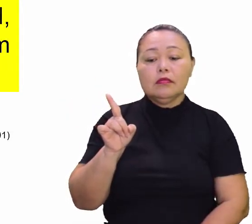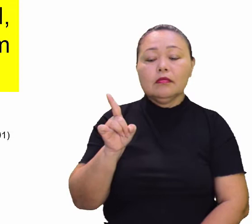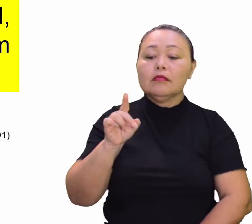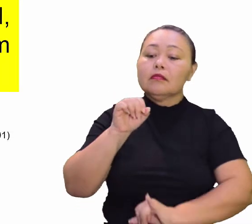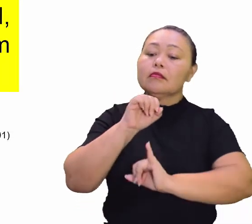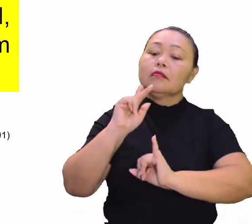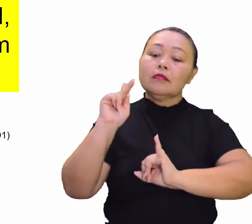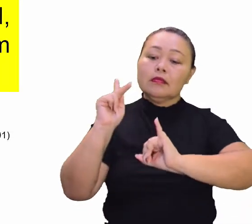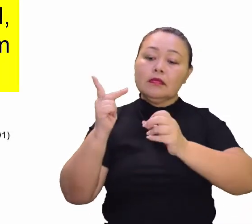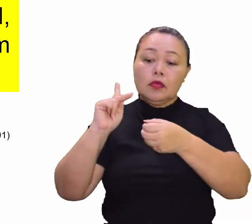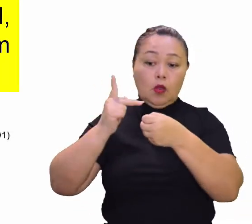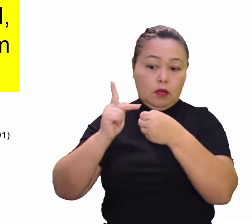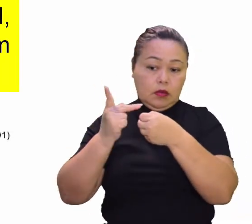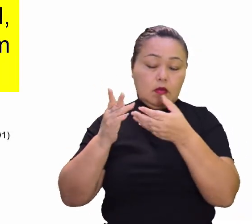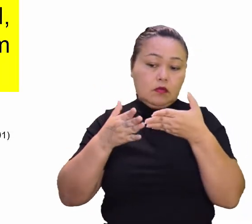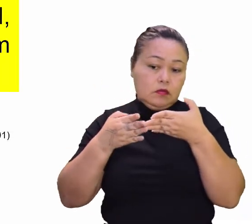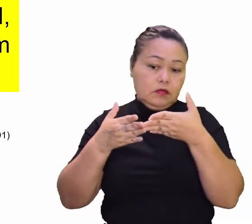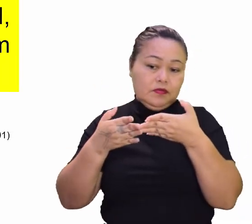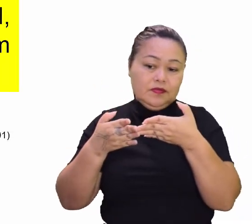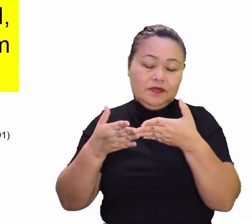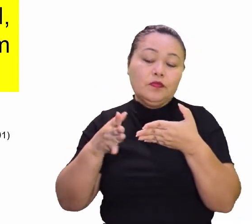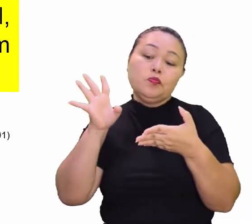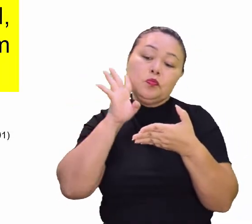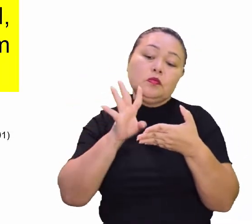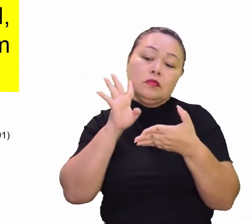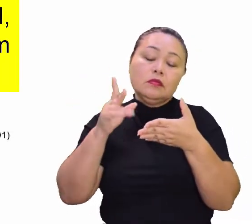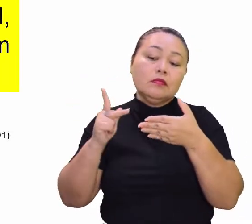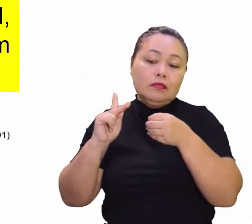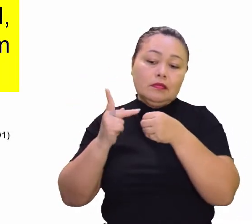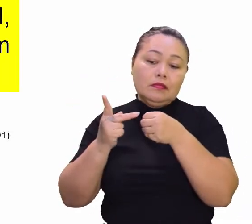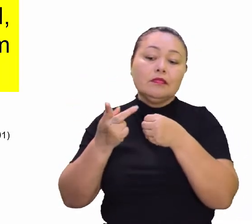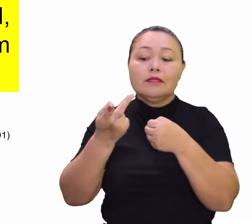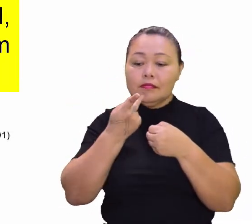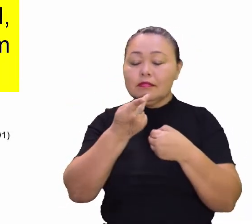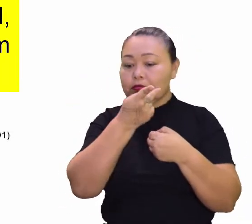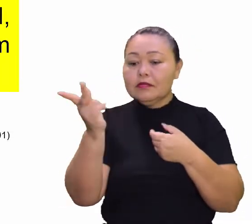em Humaitá, de barco? Não. Cara, é muito legal.